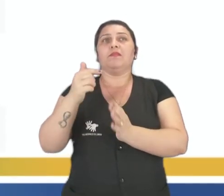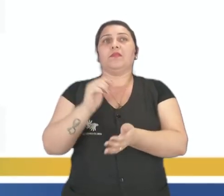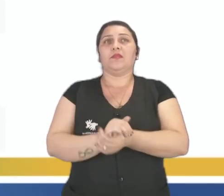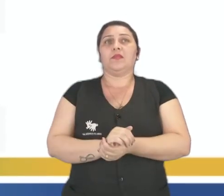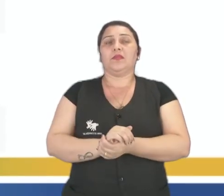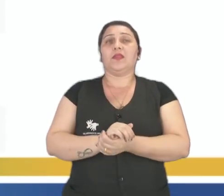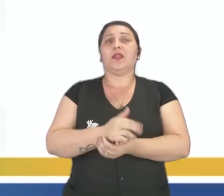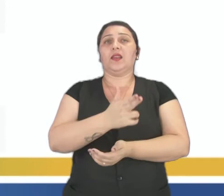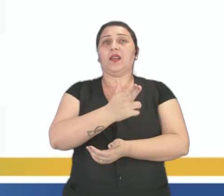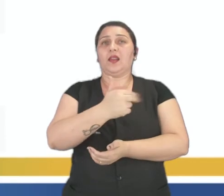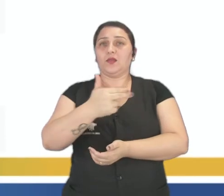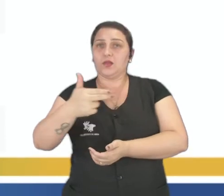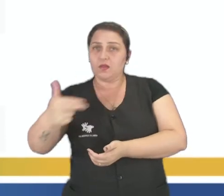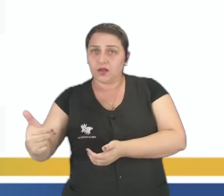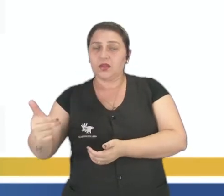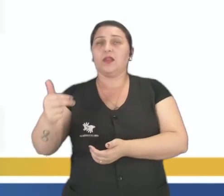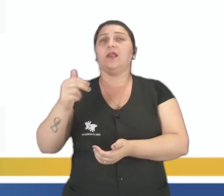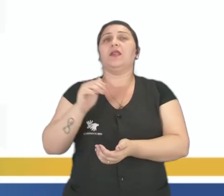A Noruega,